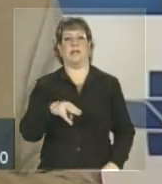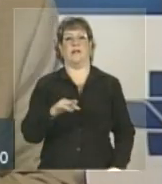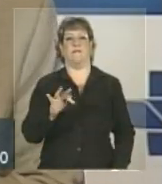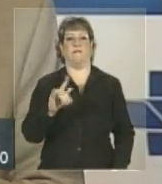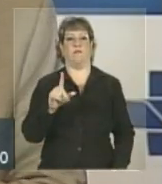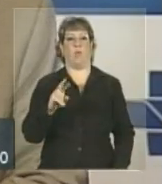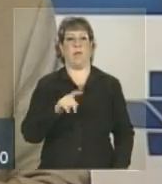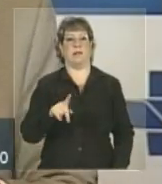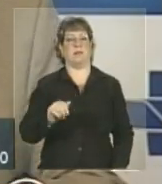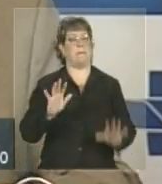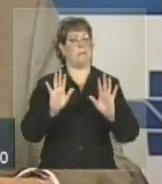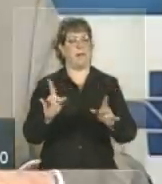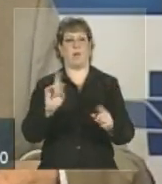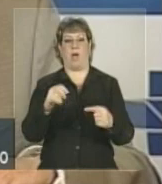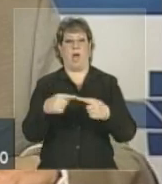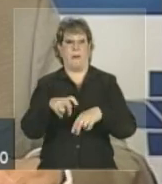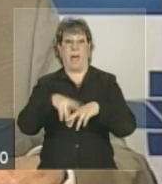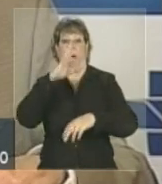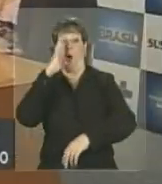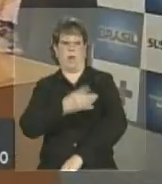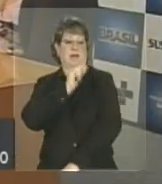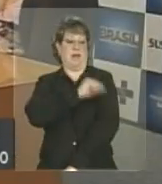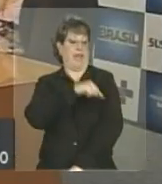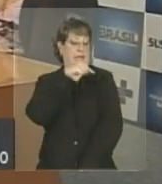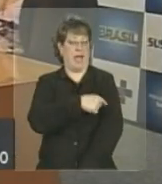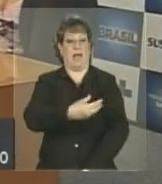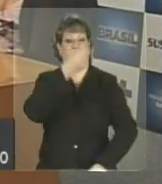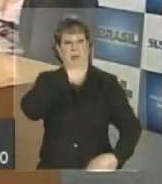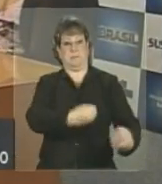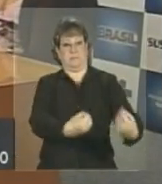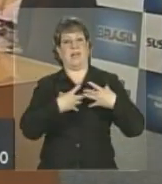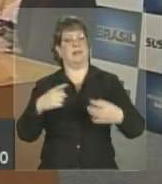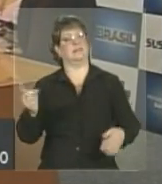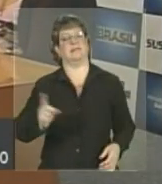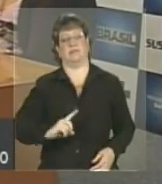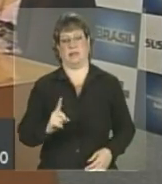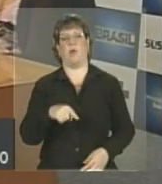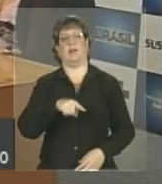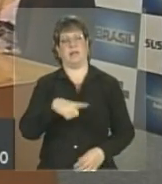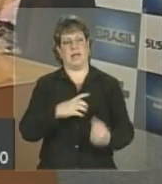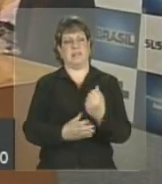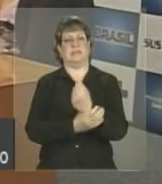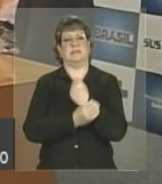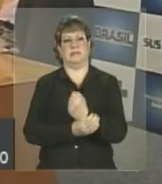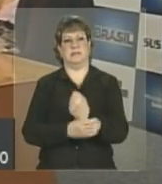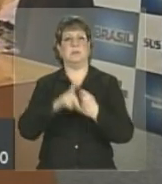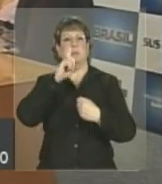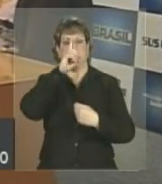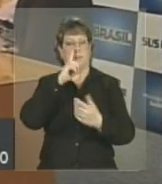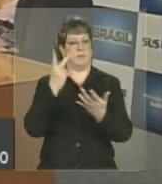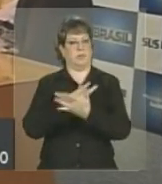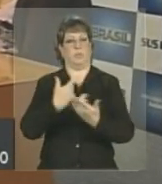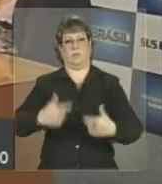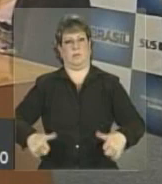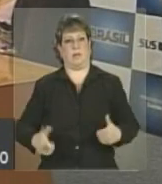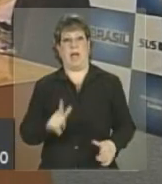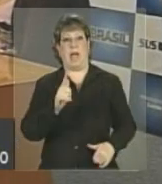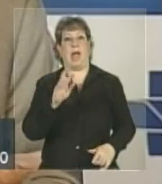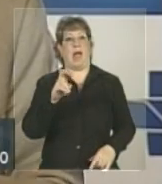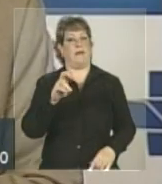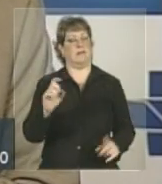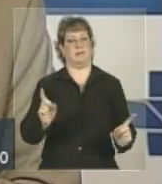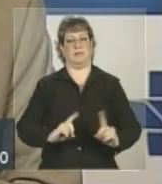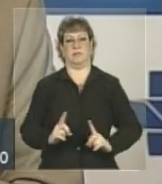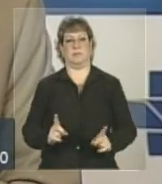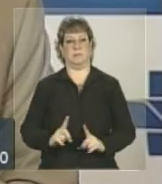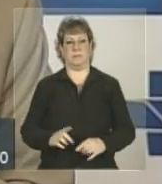ter, mas nada relacionado com a vacina. A vacina é absolutamente segura e não dá nenhum evento adverso grave, muito